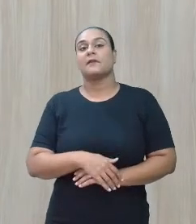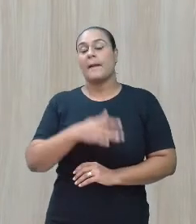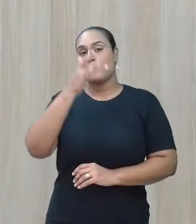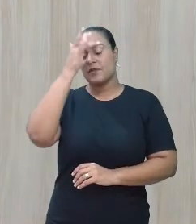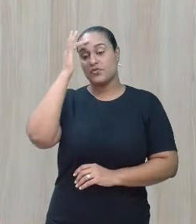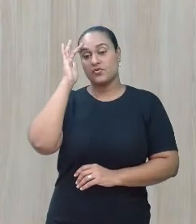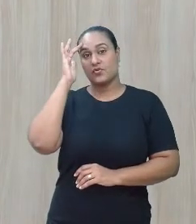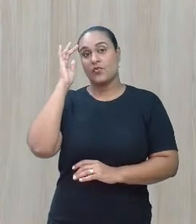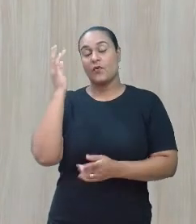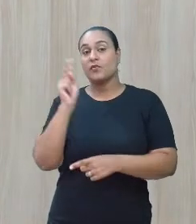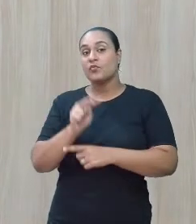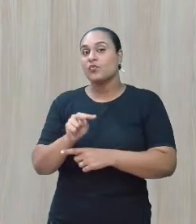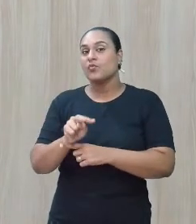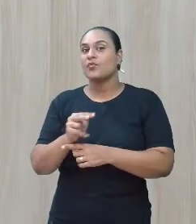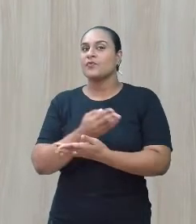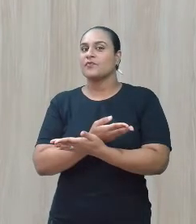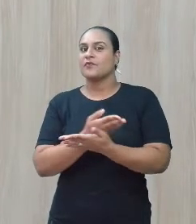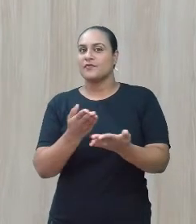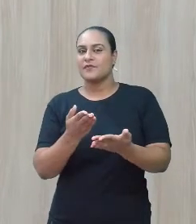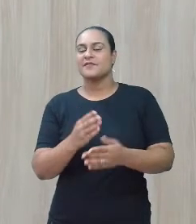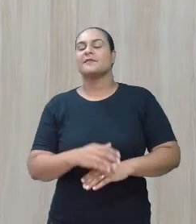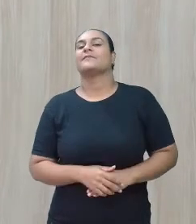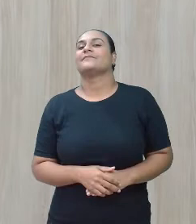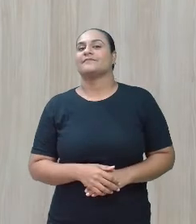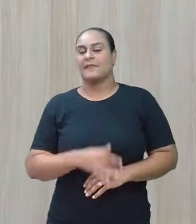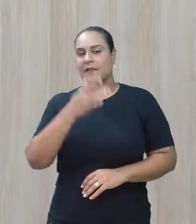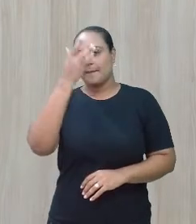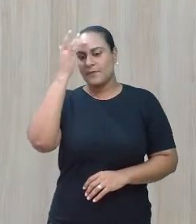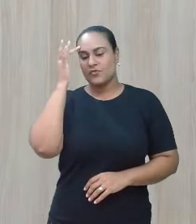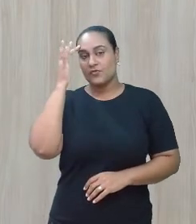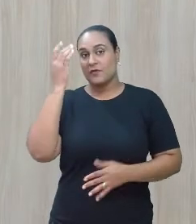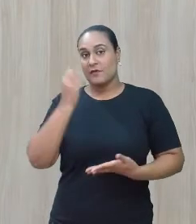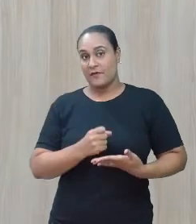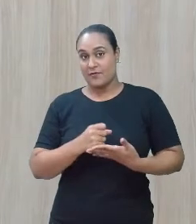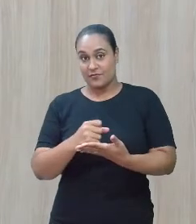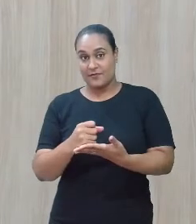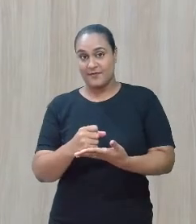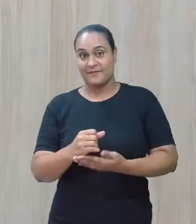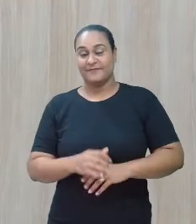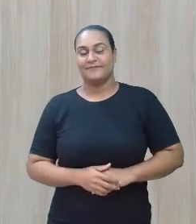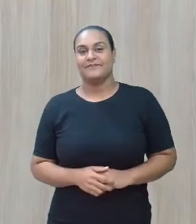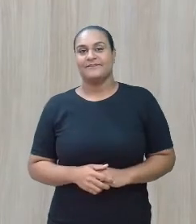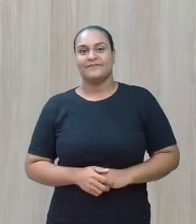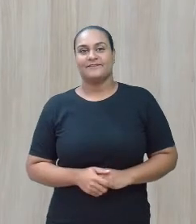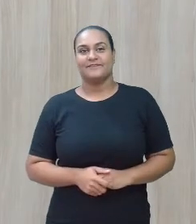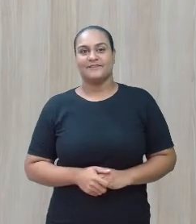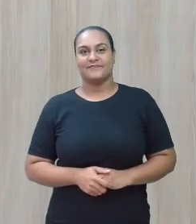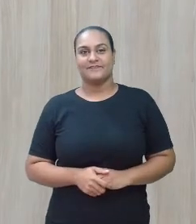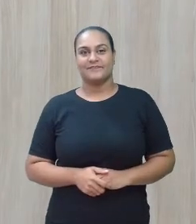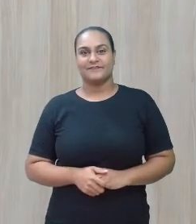de qualquer pessoa que você sabe que vai lhe ajudar nesse sentido, tá bom?